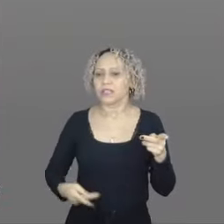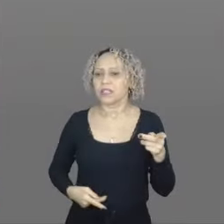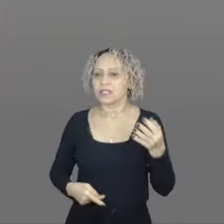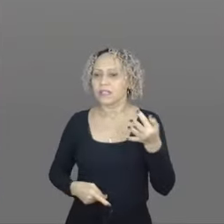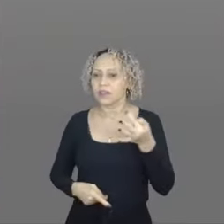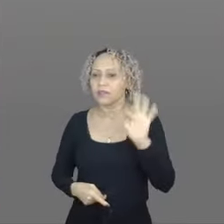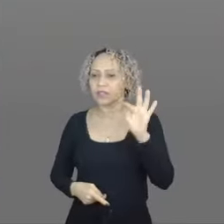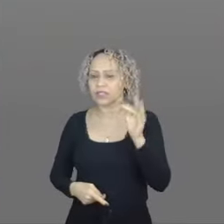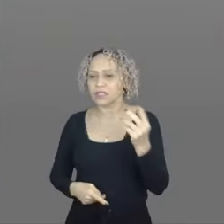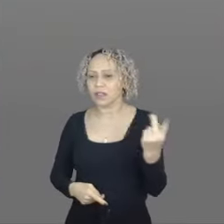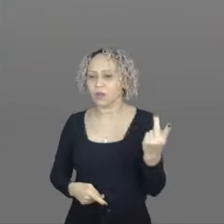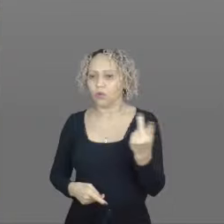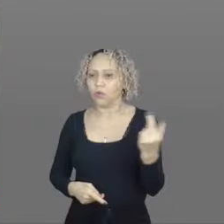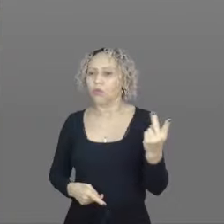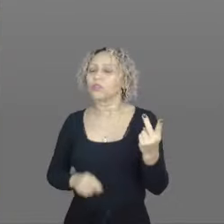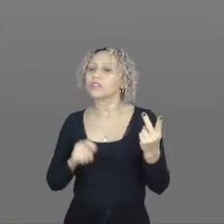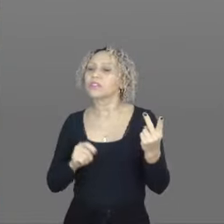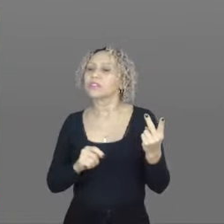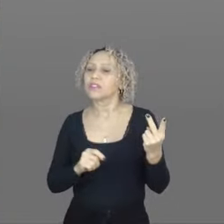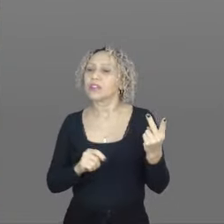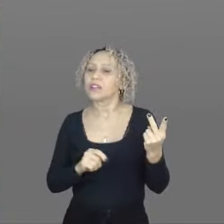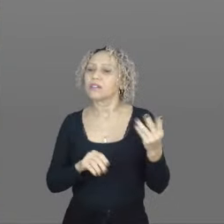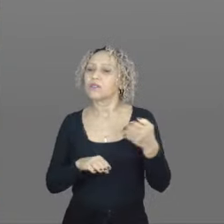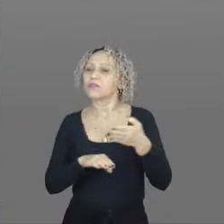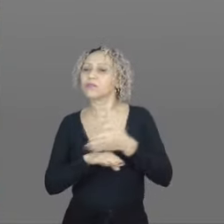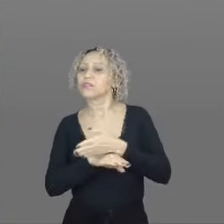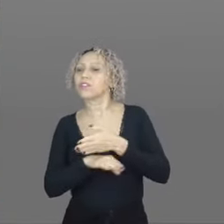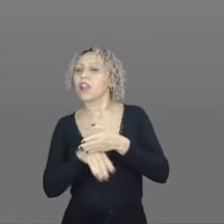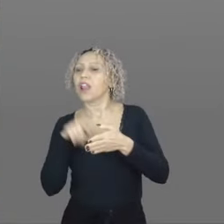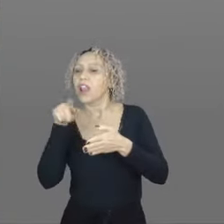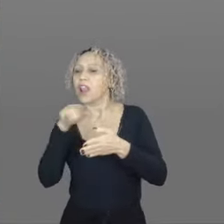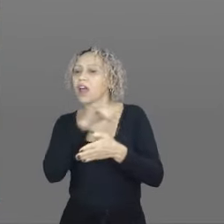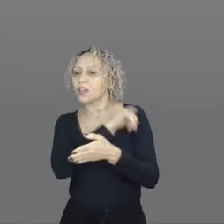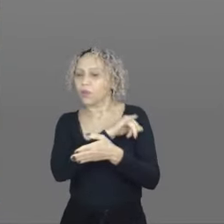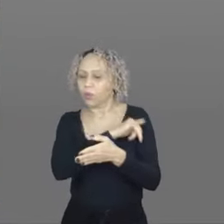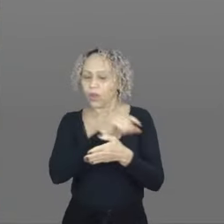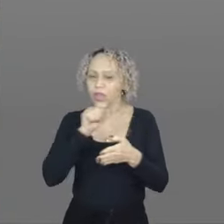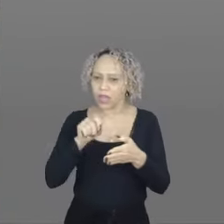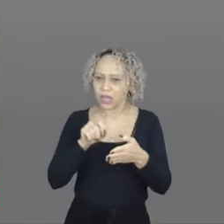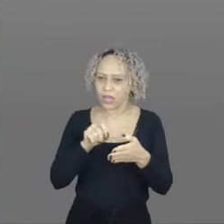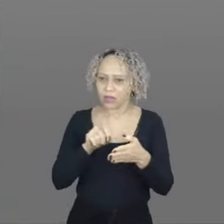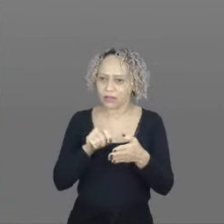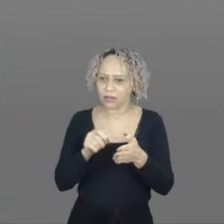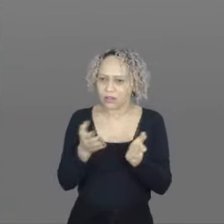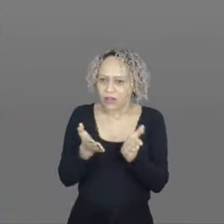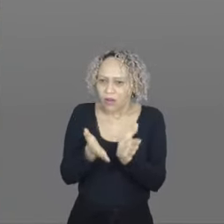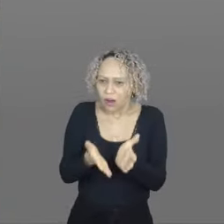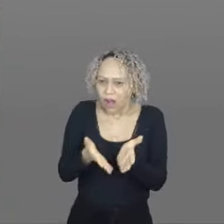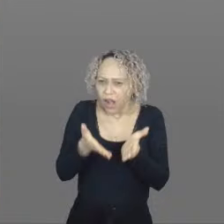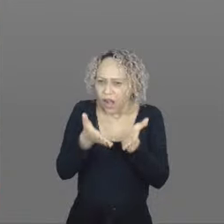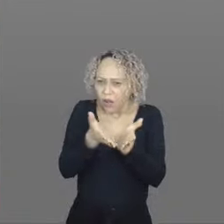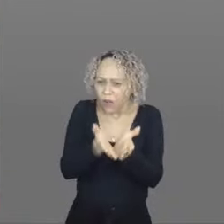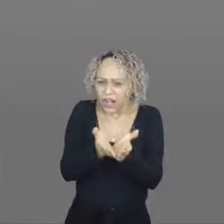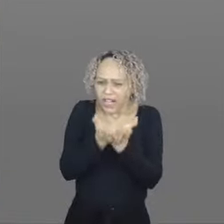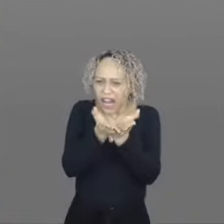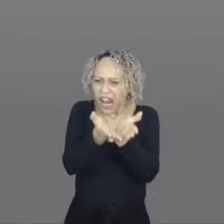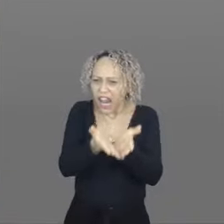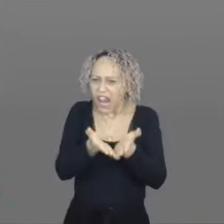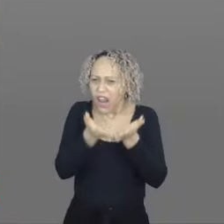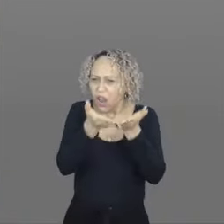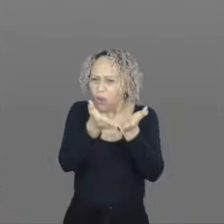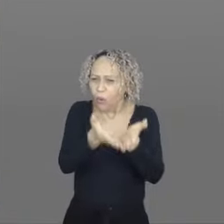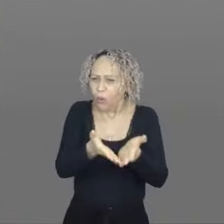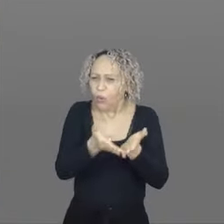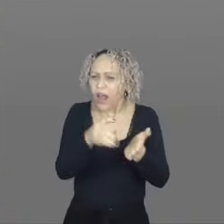batismo e lançamento ao mar do submarino Toneleiro. A embarcação foi fabricada inteiramente aqui no Brasil e integra o Programa